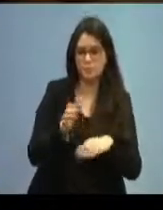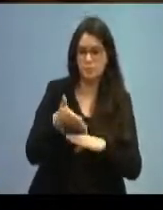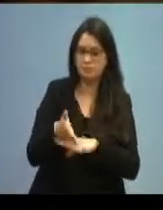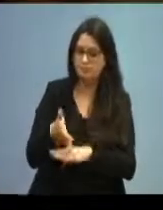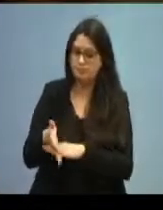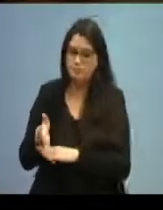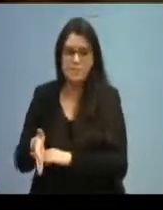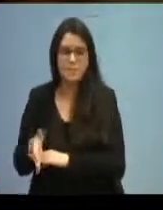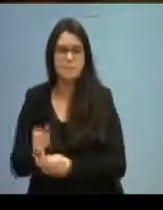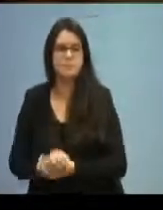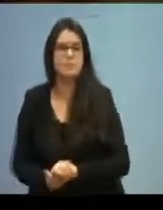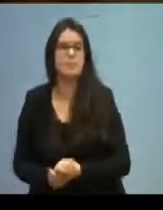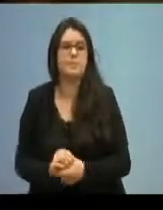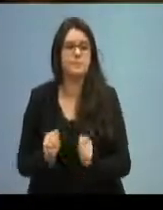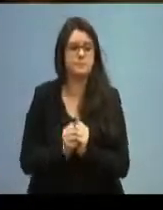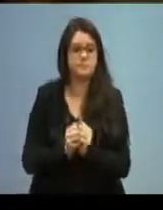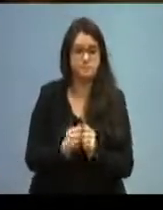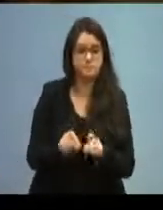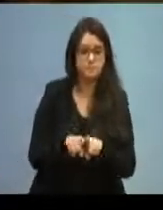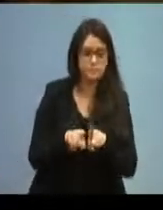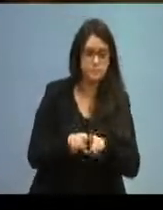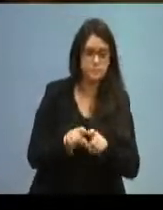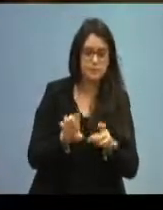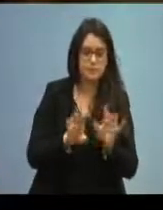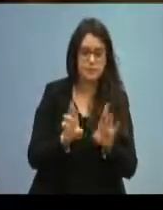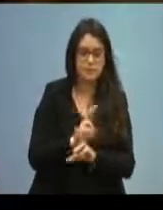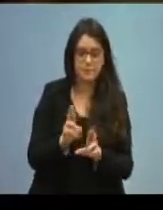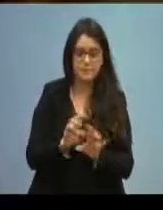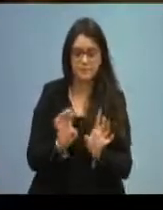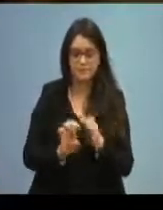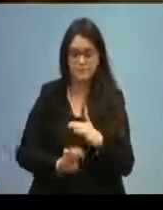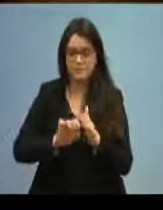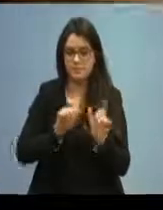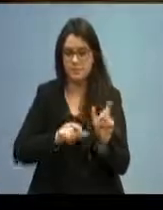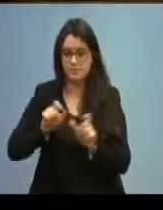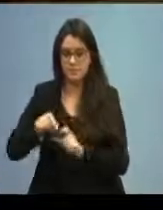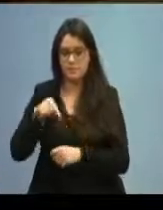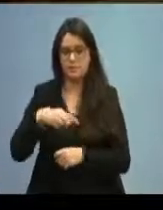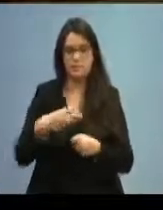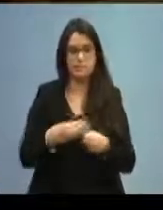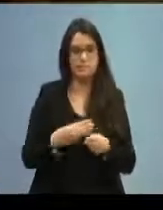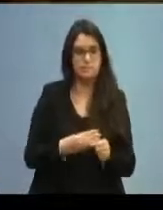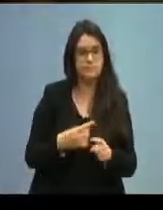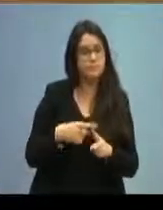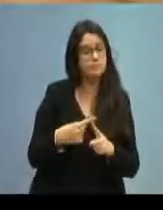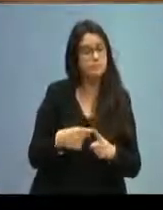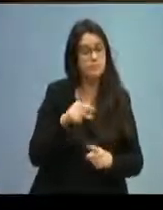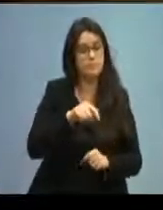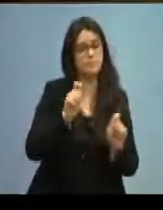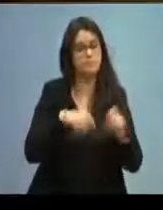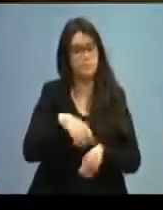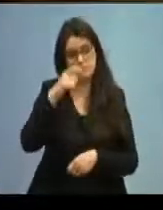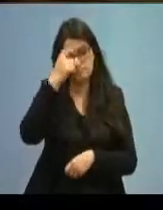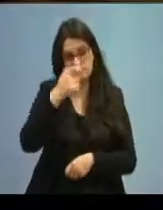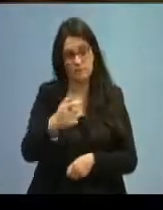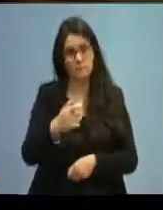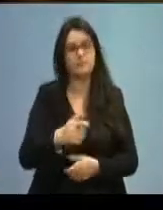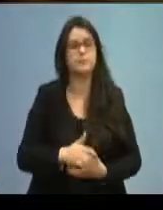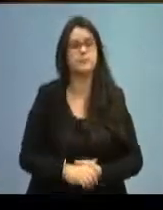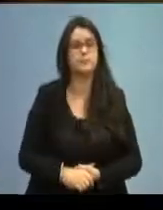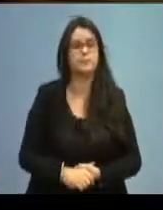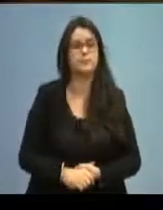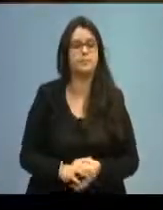relação com o empresariado do município, sabe? Porque isso é uma concepção que pode ser pensada de forma